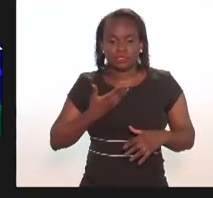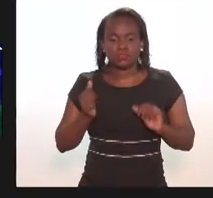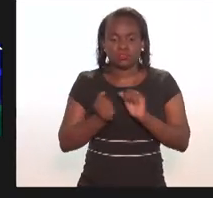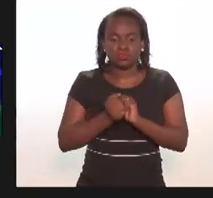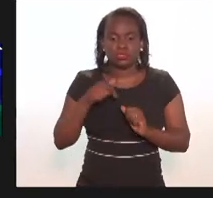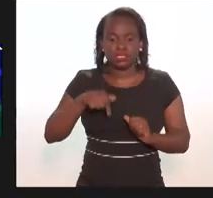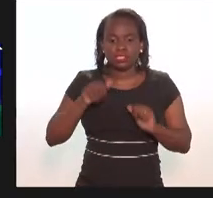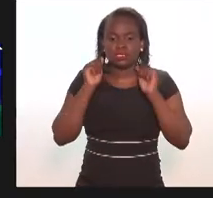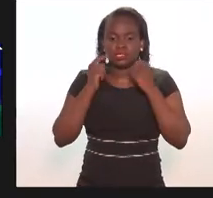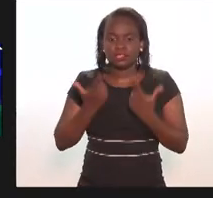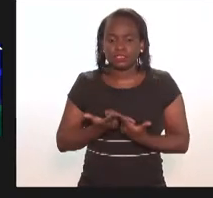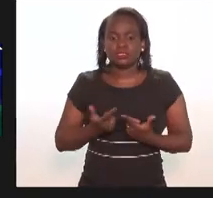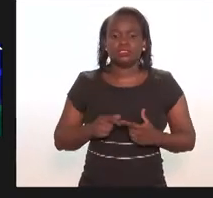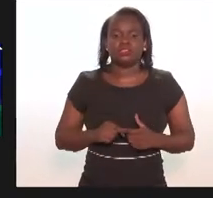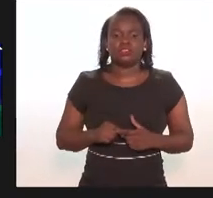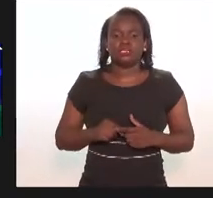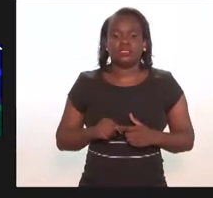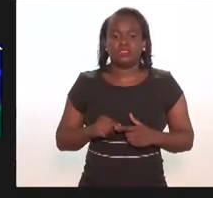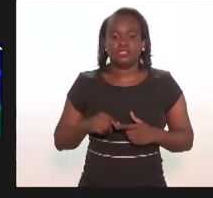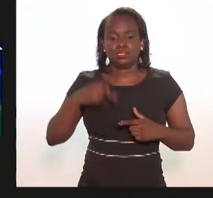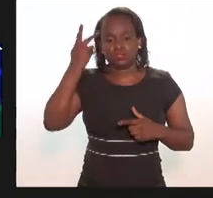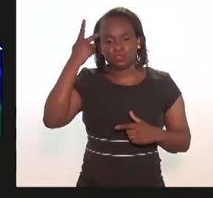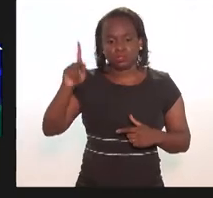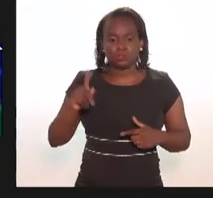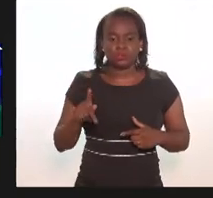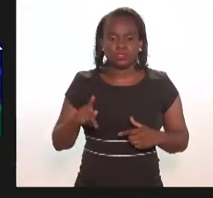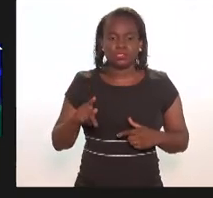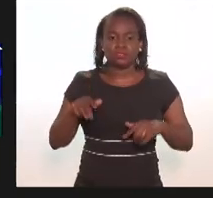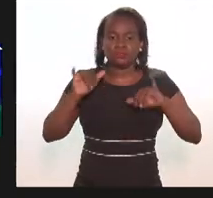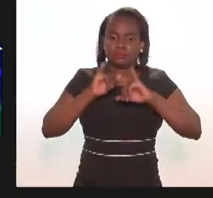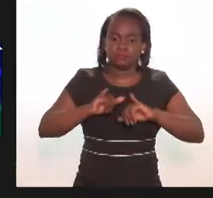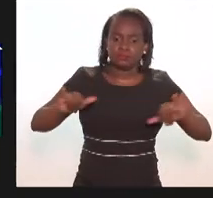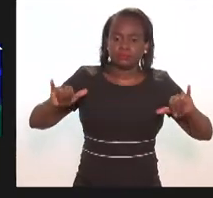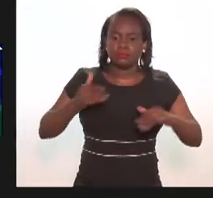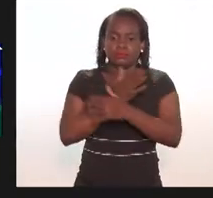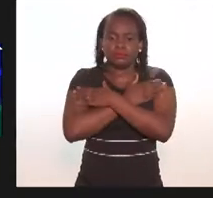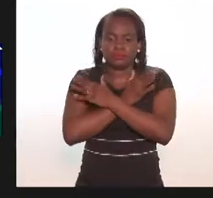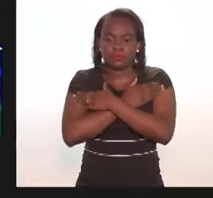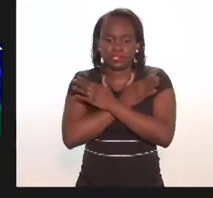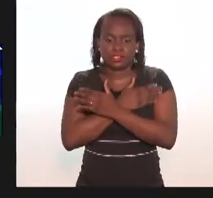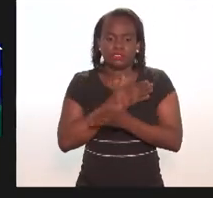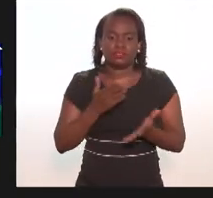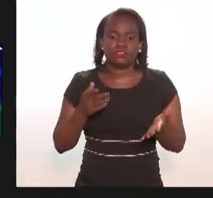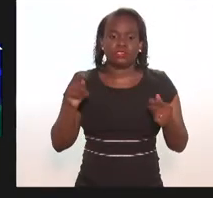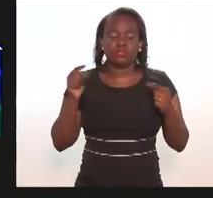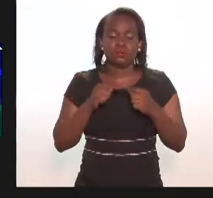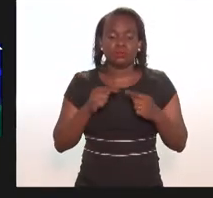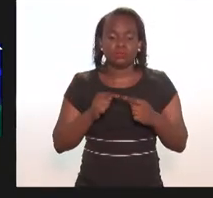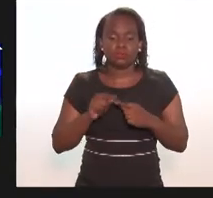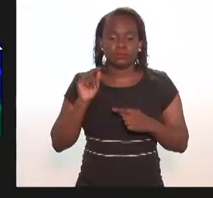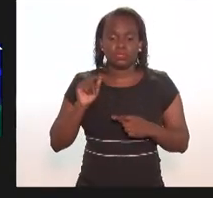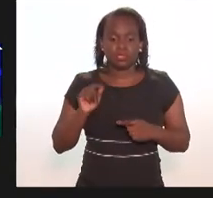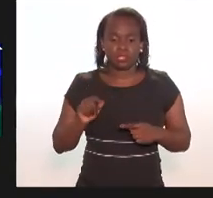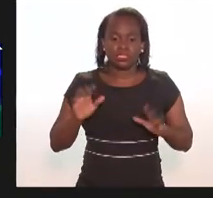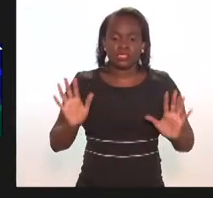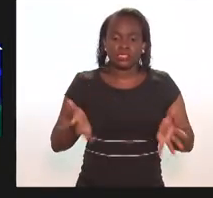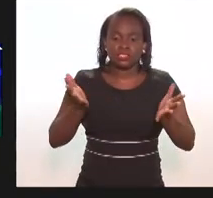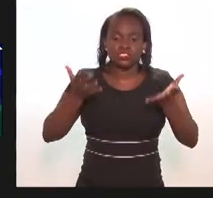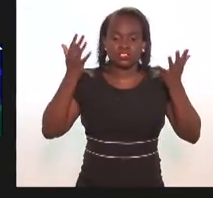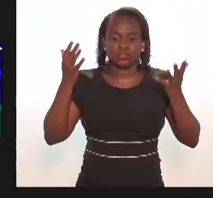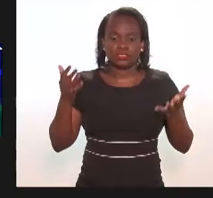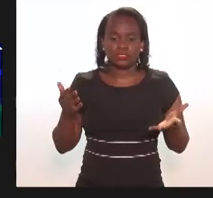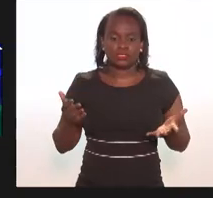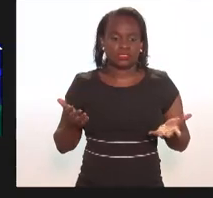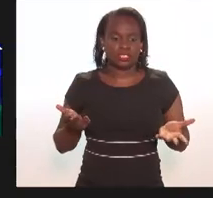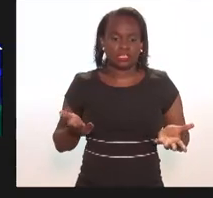companheiro aqui na casa, em relação à propaganda do feriadão, né, referente a um incentivo,